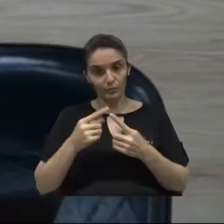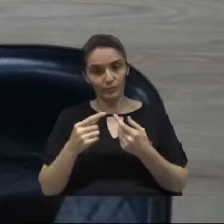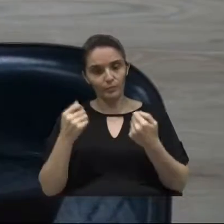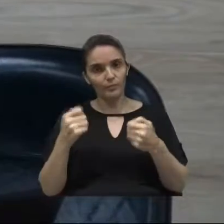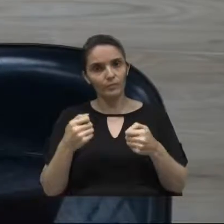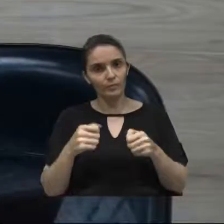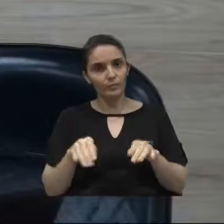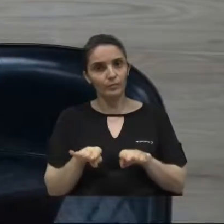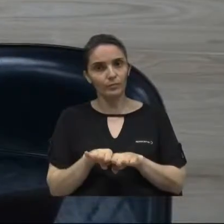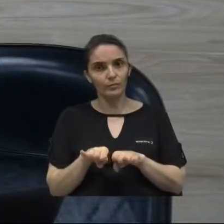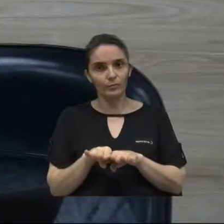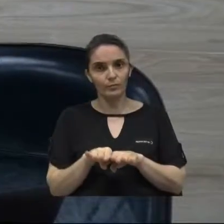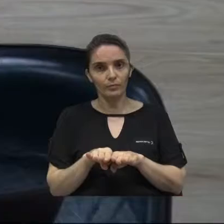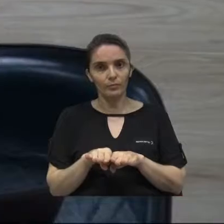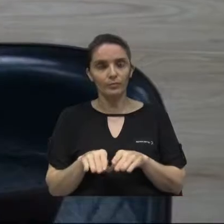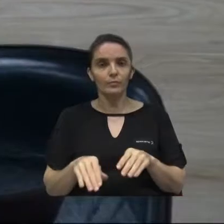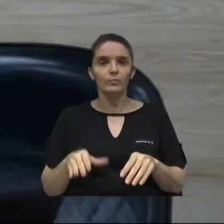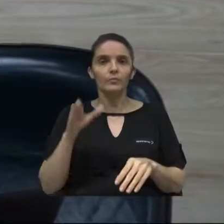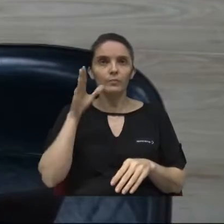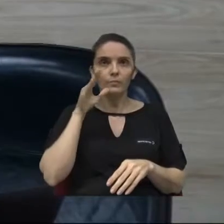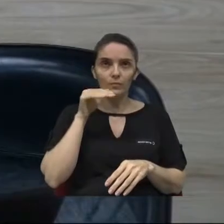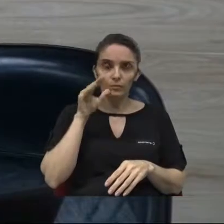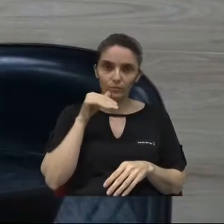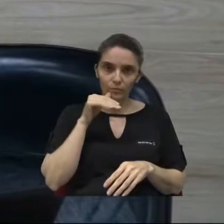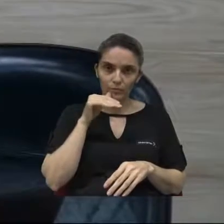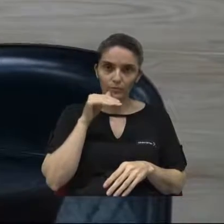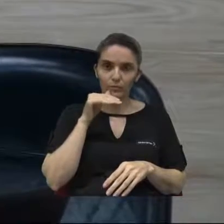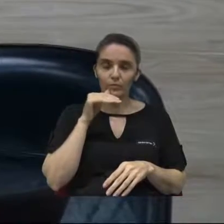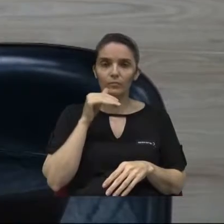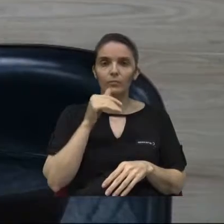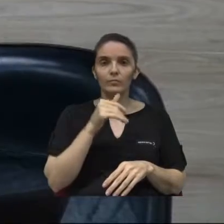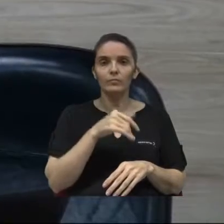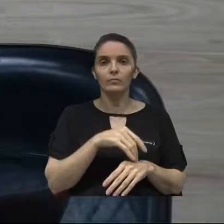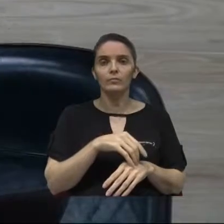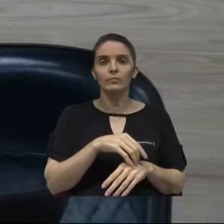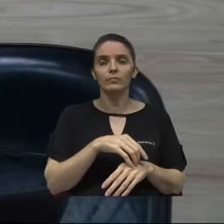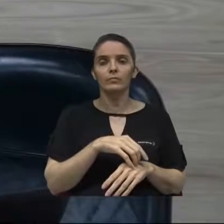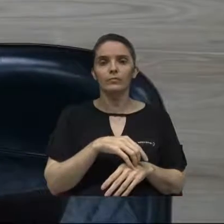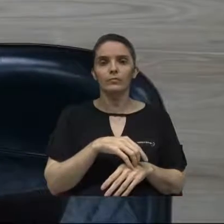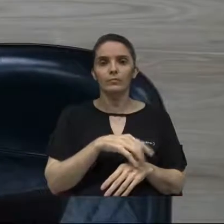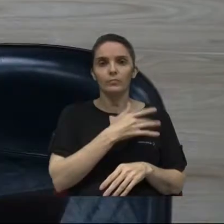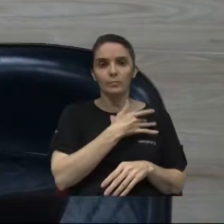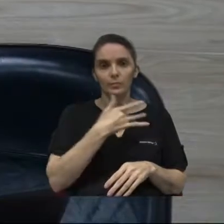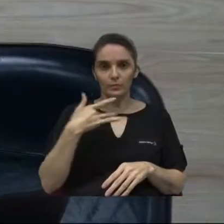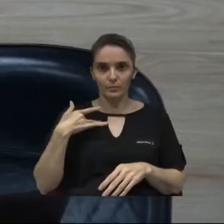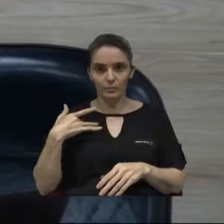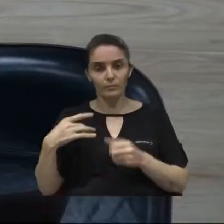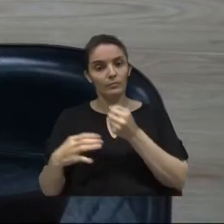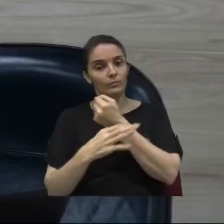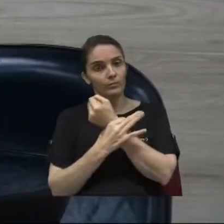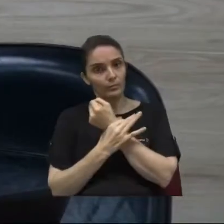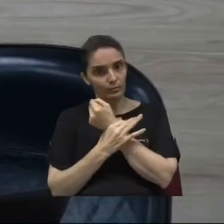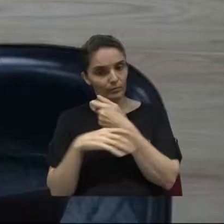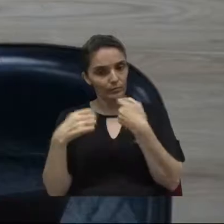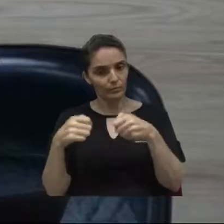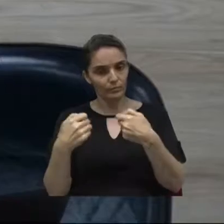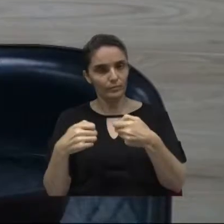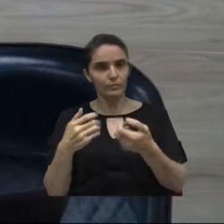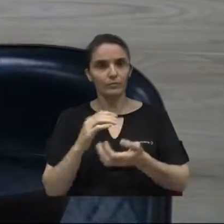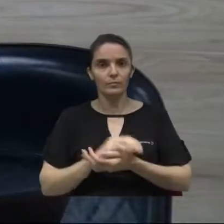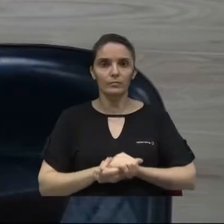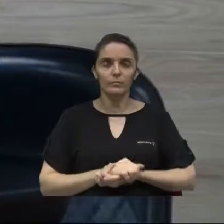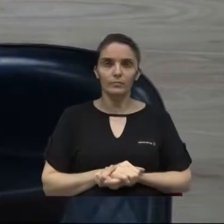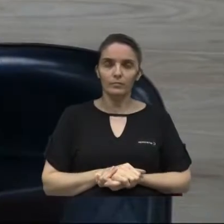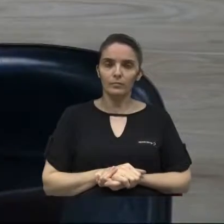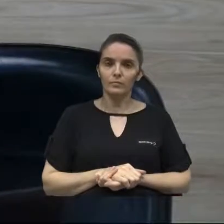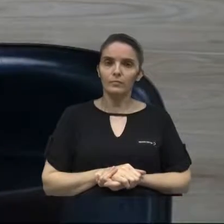garantir também aos profissionais da área da saúde a segurança necessária.